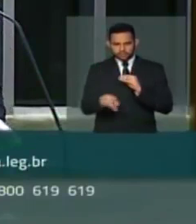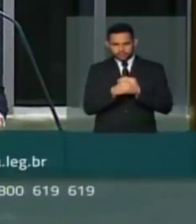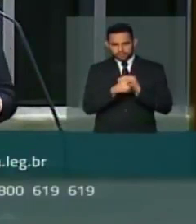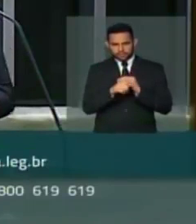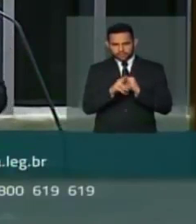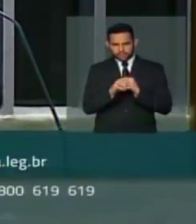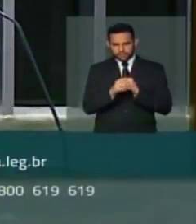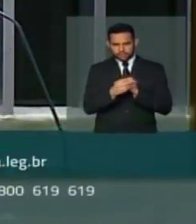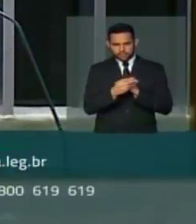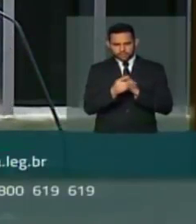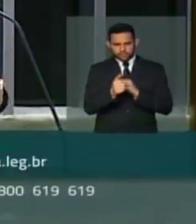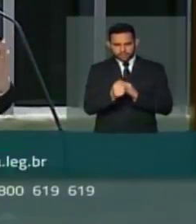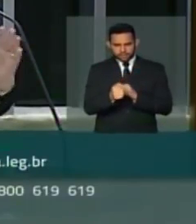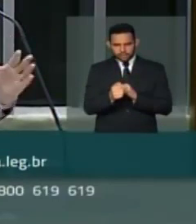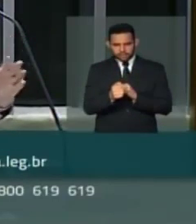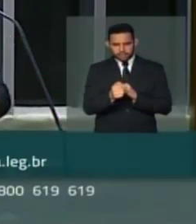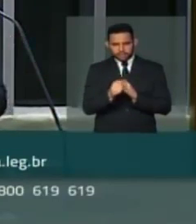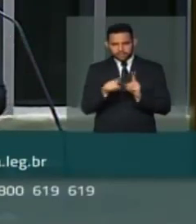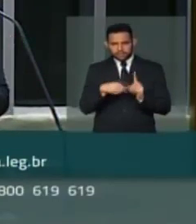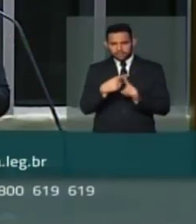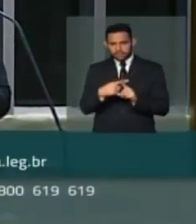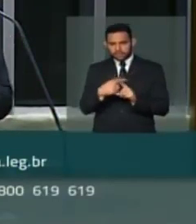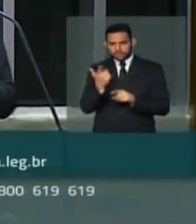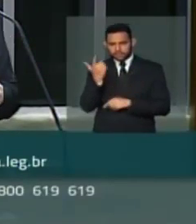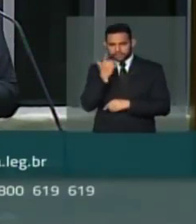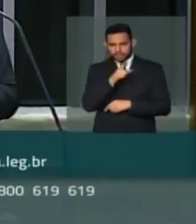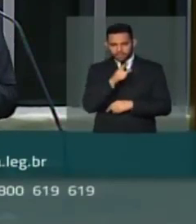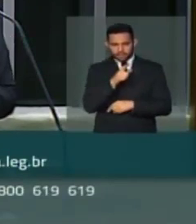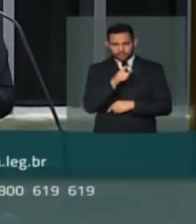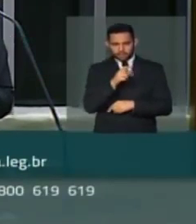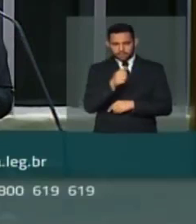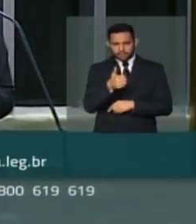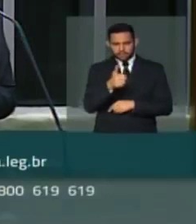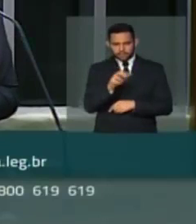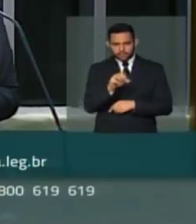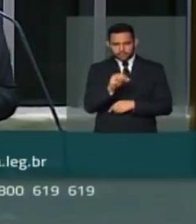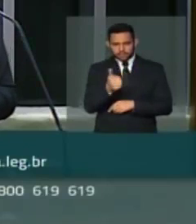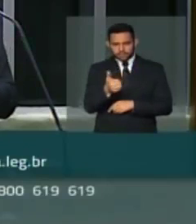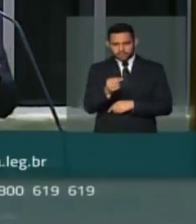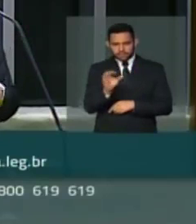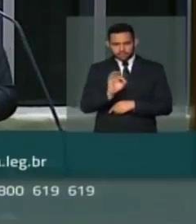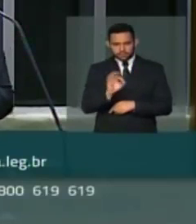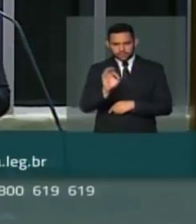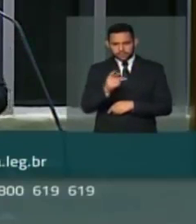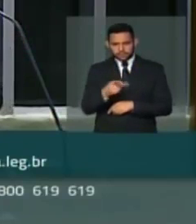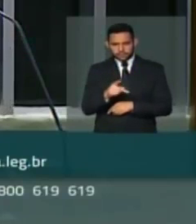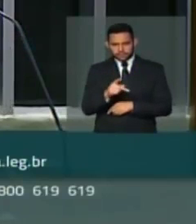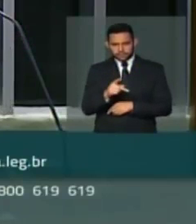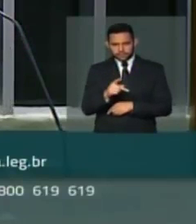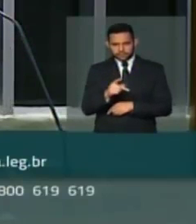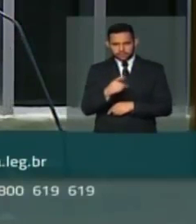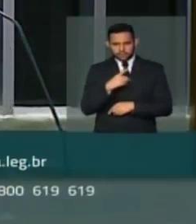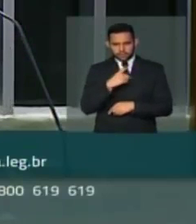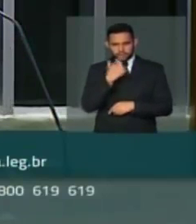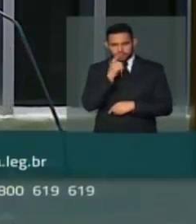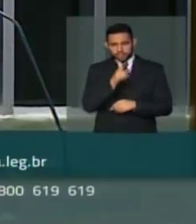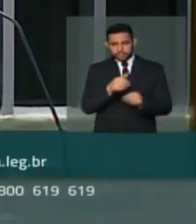legislativa 37, que no máximo nós vamos chegar a 15%, 16% nesta lógica da